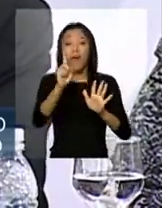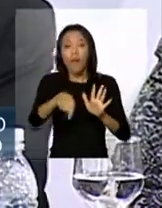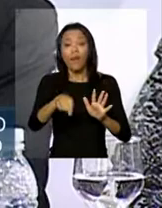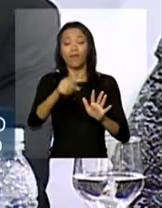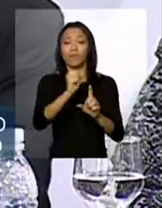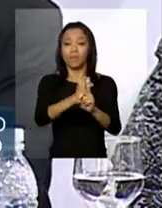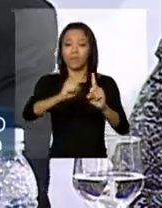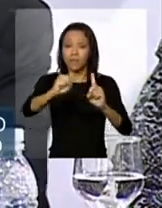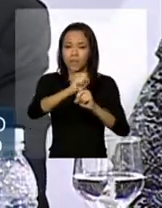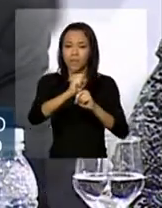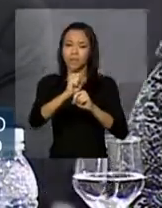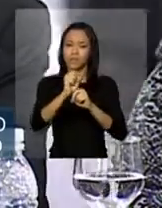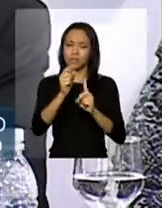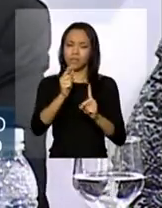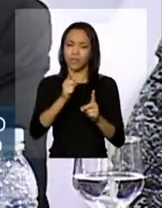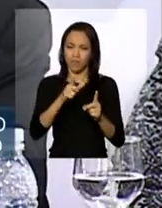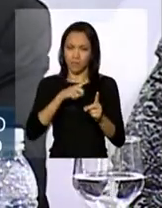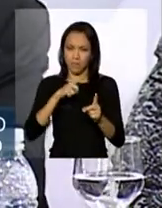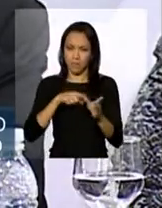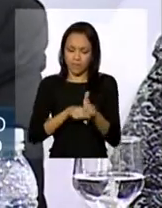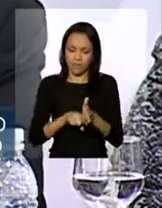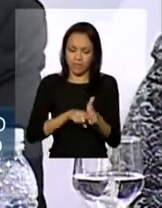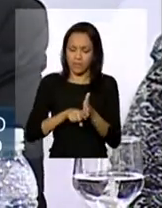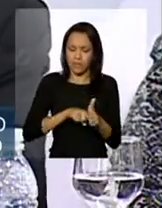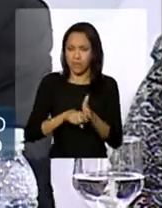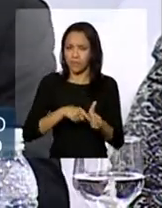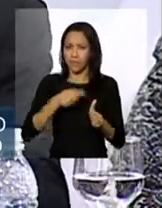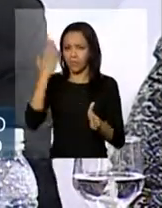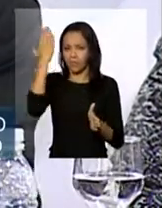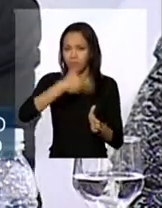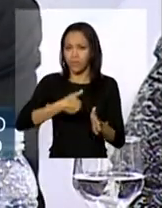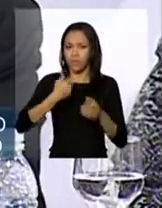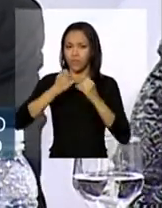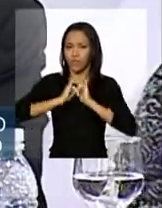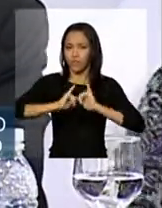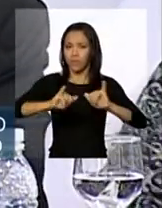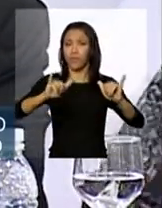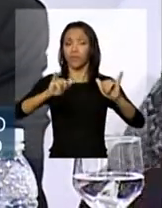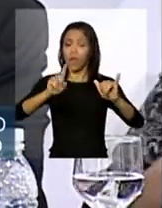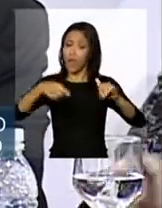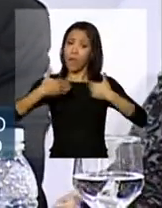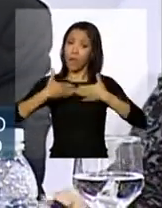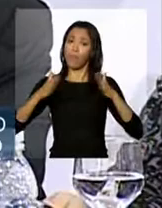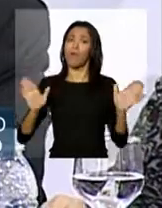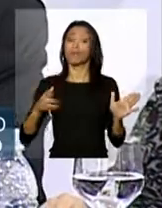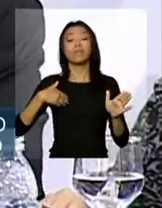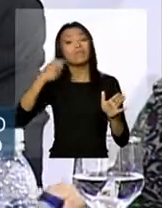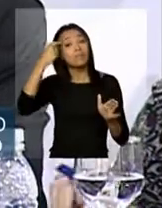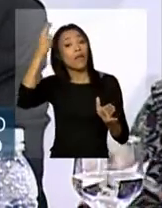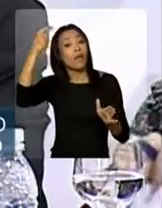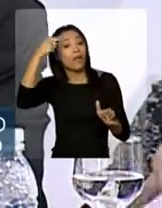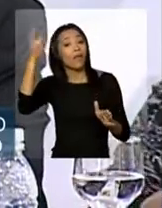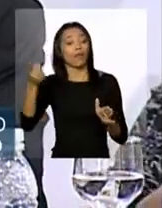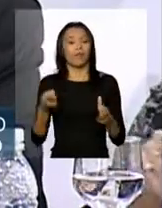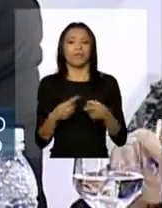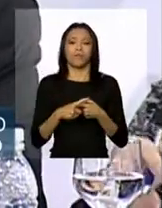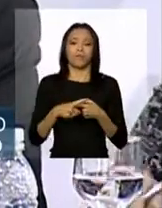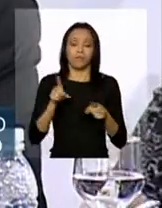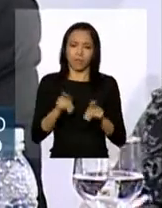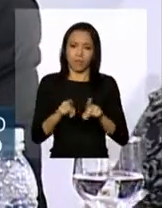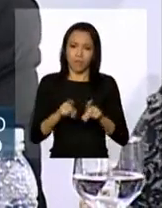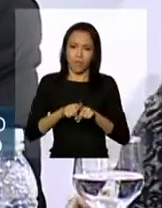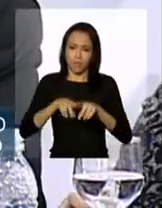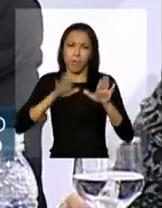que até pesquisas têm mostrado, é uma sociedade aberta para essas ideias, aberta para a